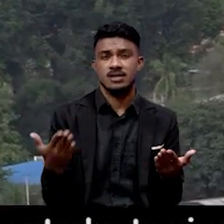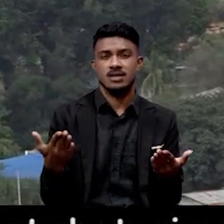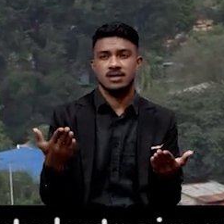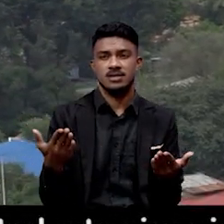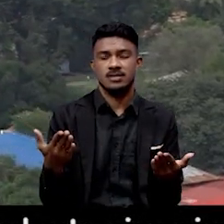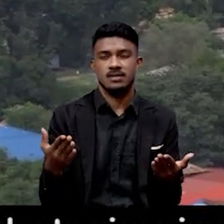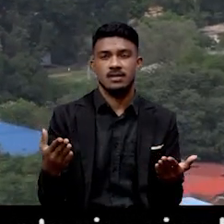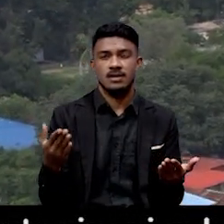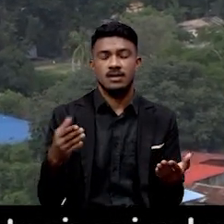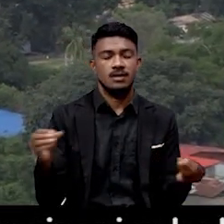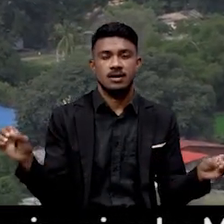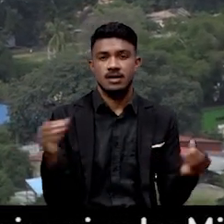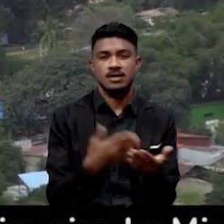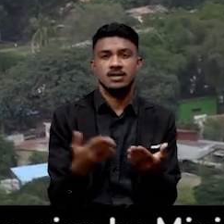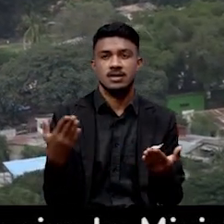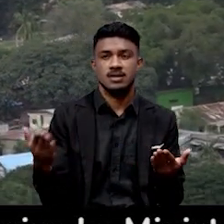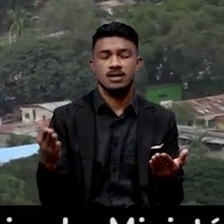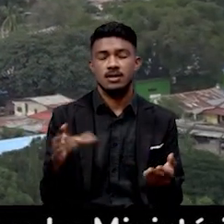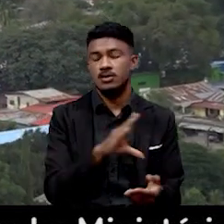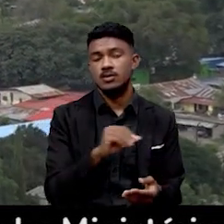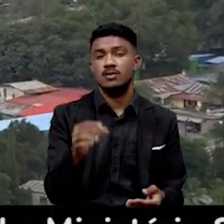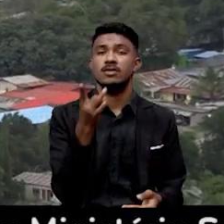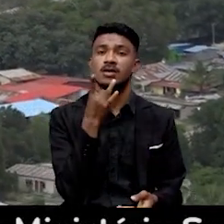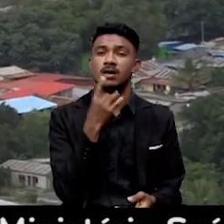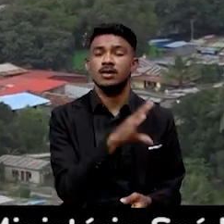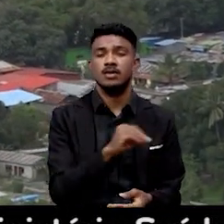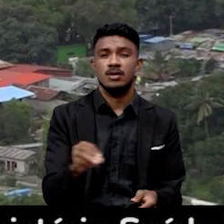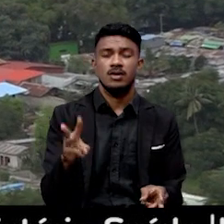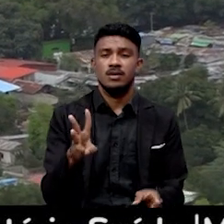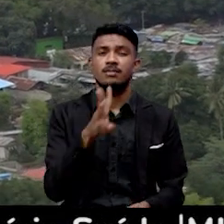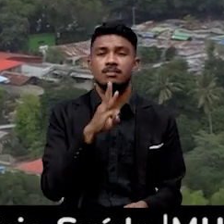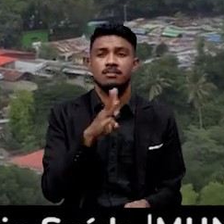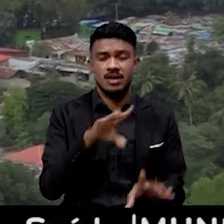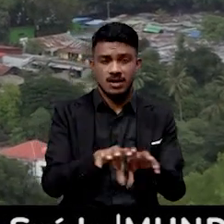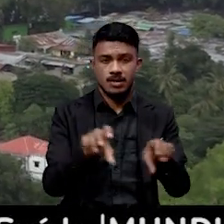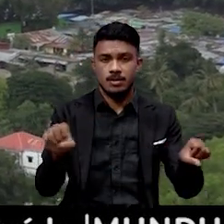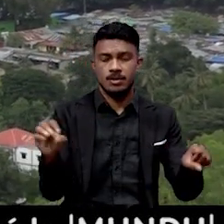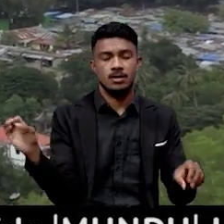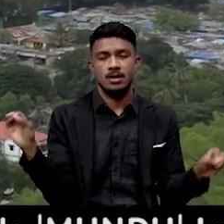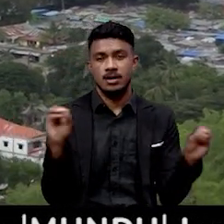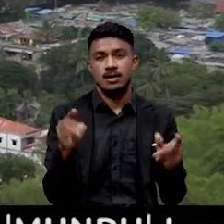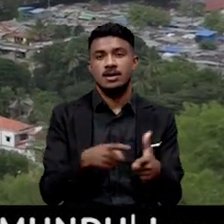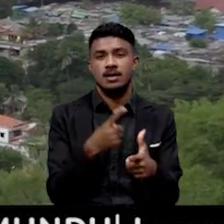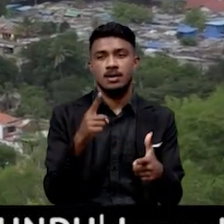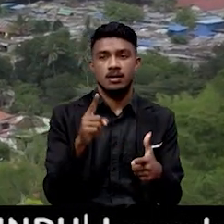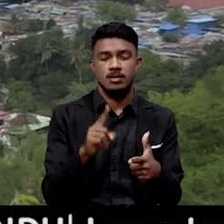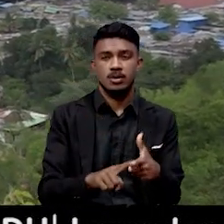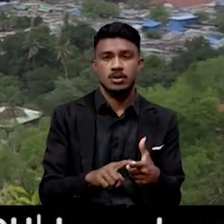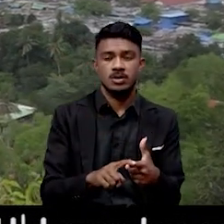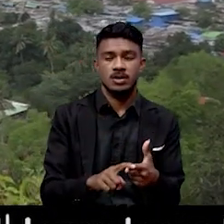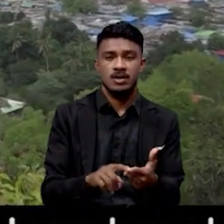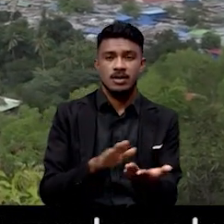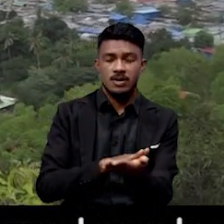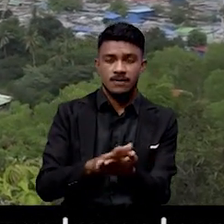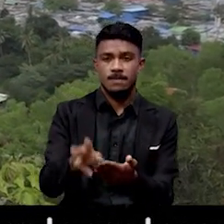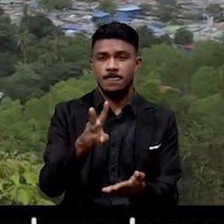é drenagem, lá é eletricidade, B, canalização, lá é. E depois, estrada Alcatroado, lá é, Rairá,